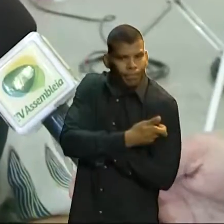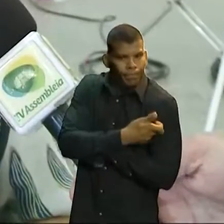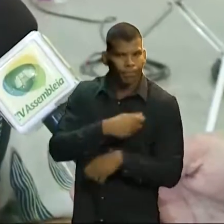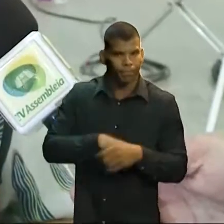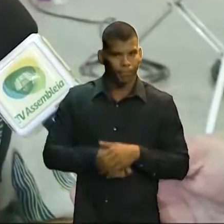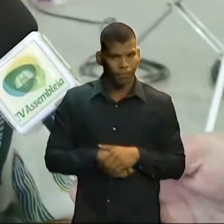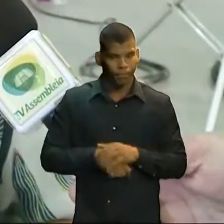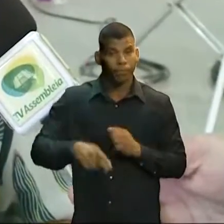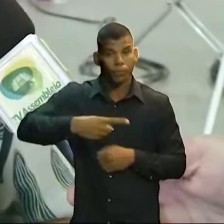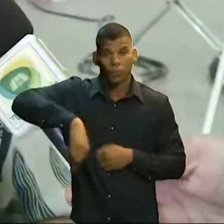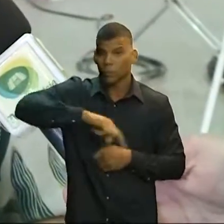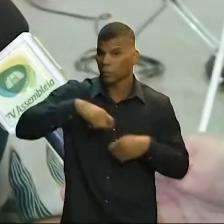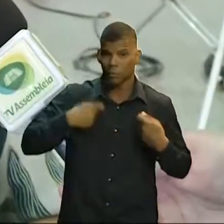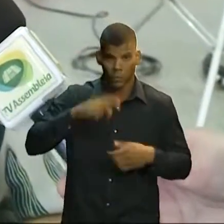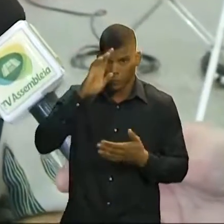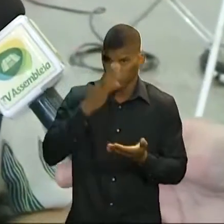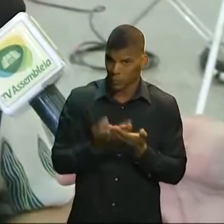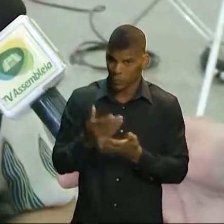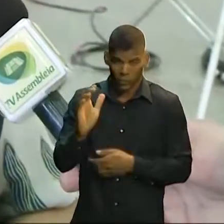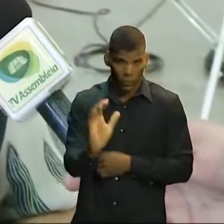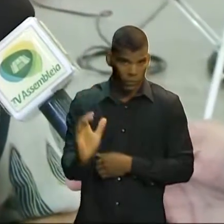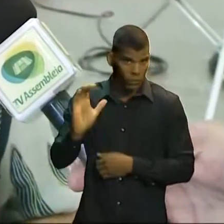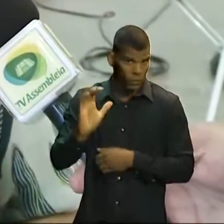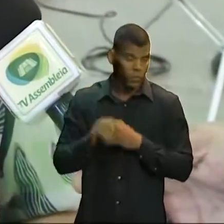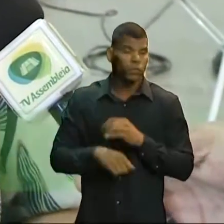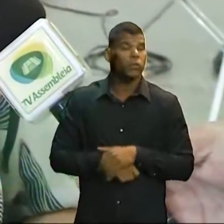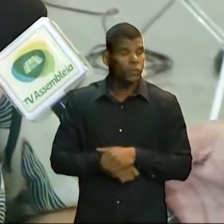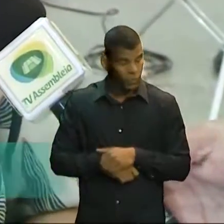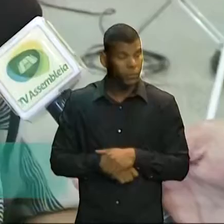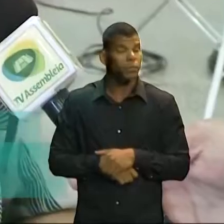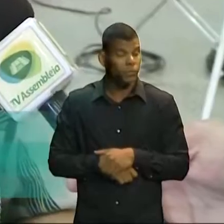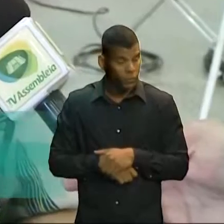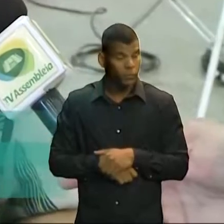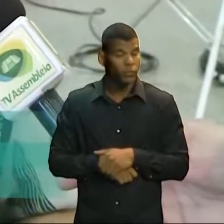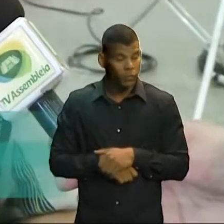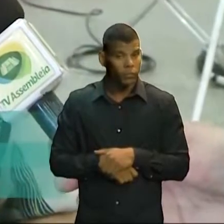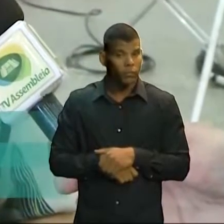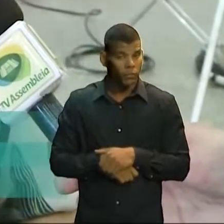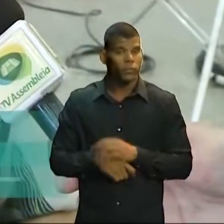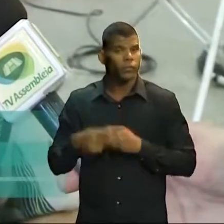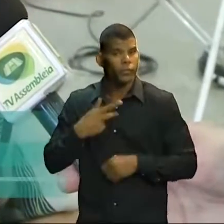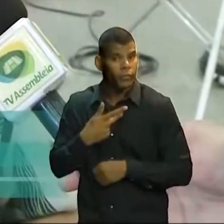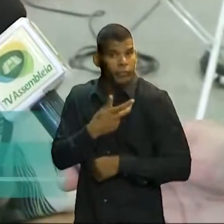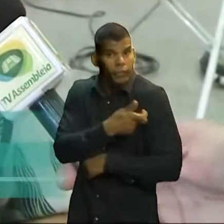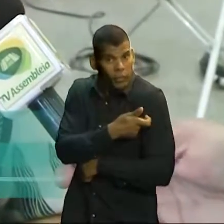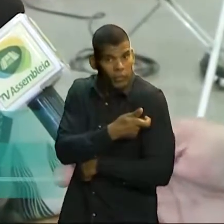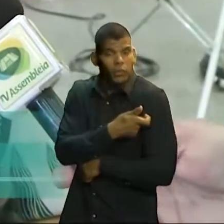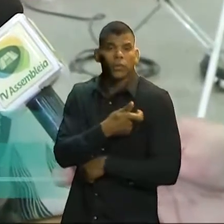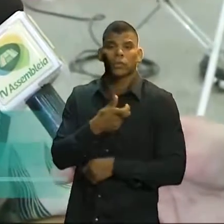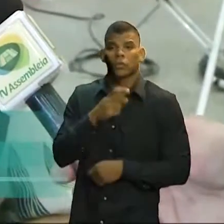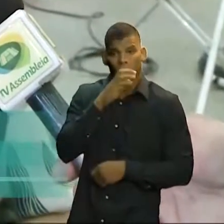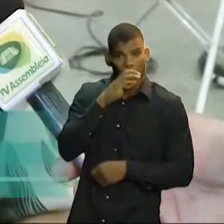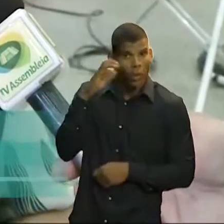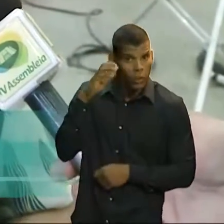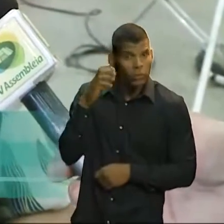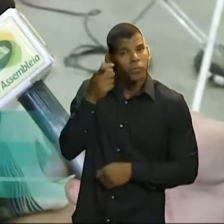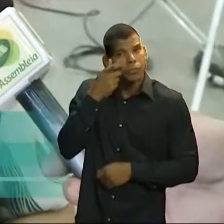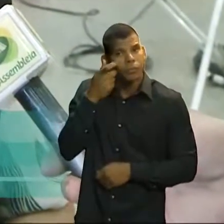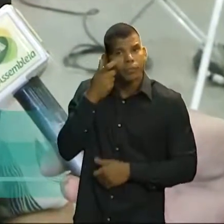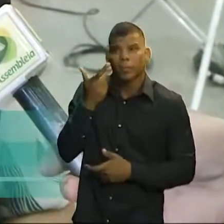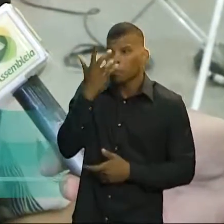que acreditar na ciência e depois que houve a vacinação para os adultos, a taxa